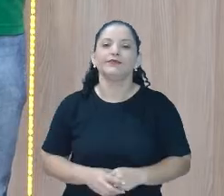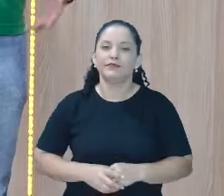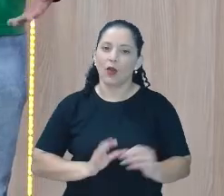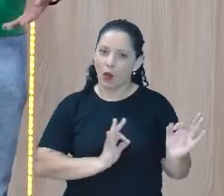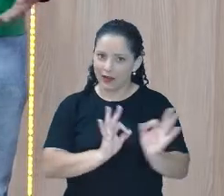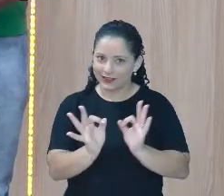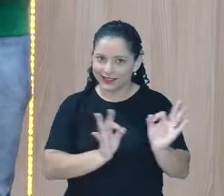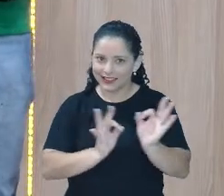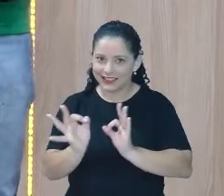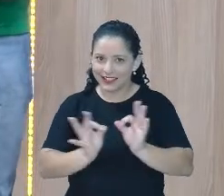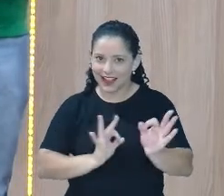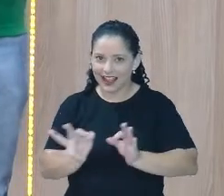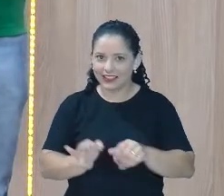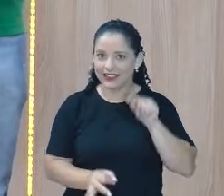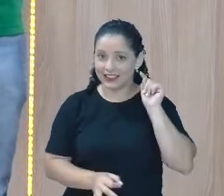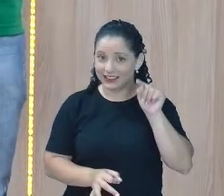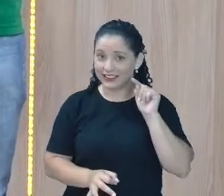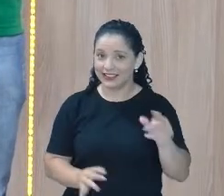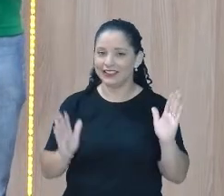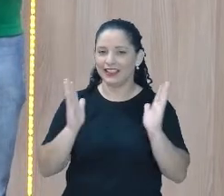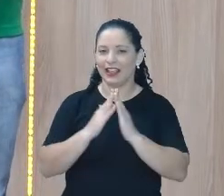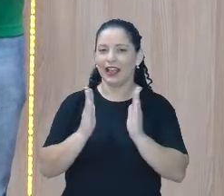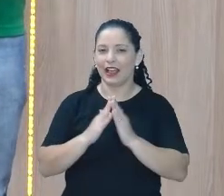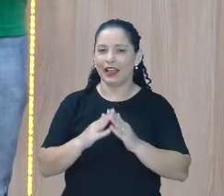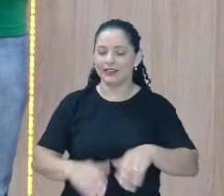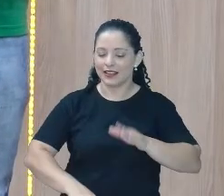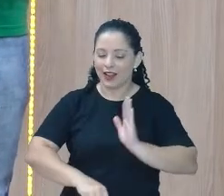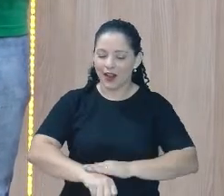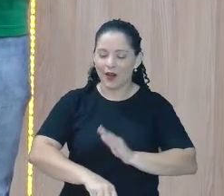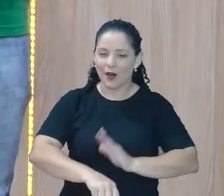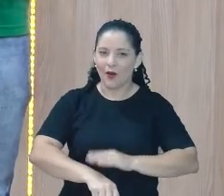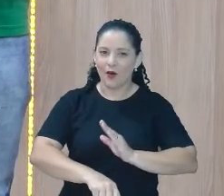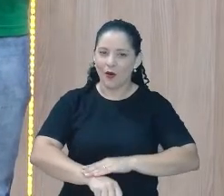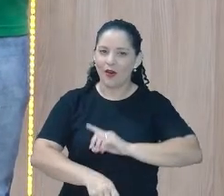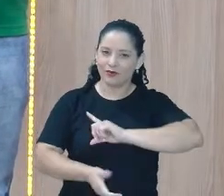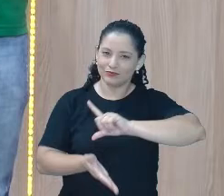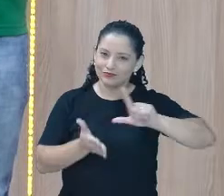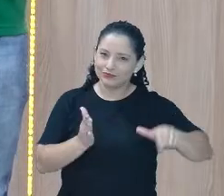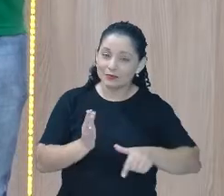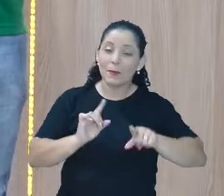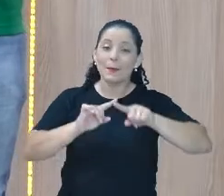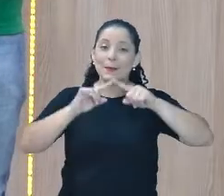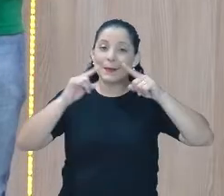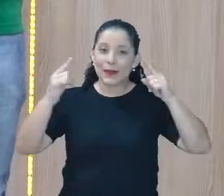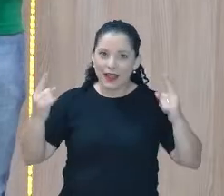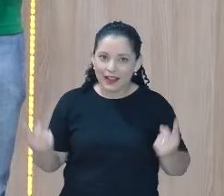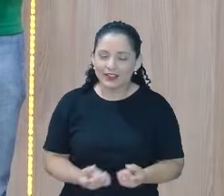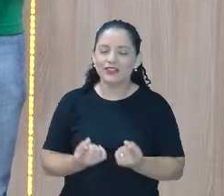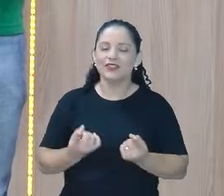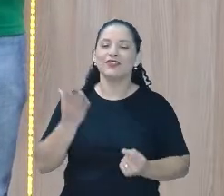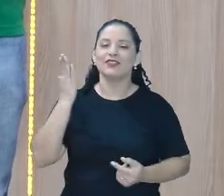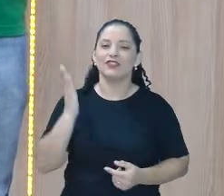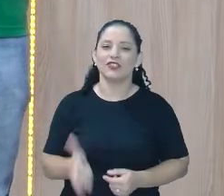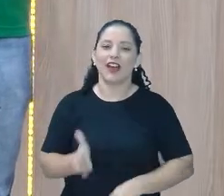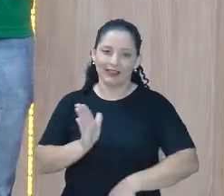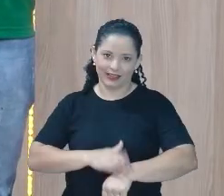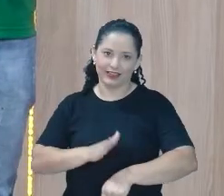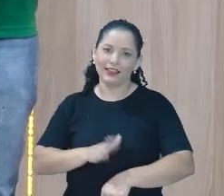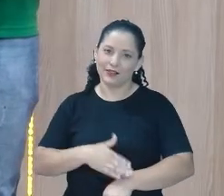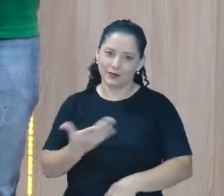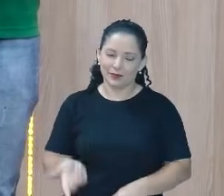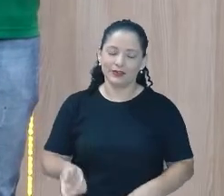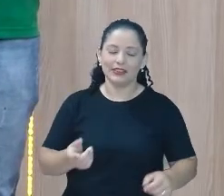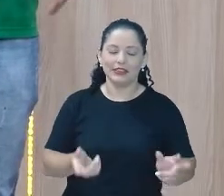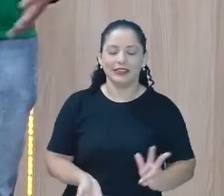se organiza aí na sua casa, tá cedinho, mas já deu tempo aí de você se